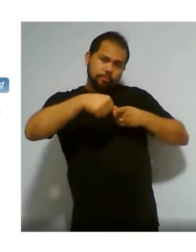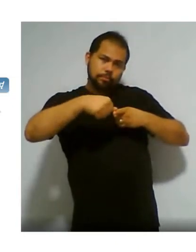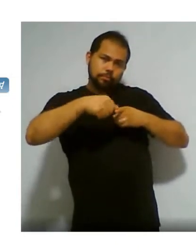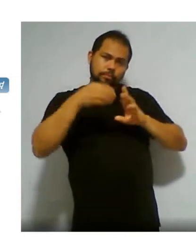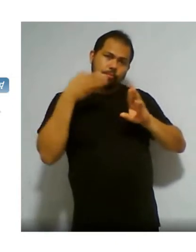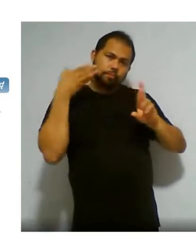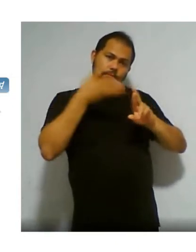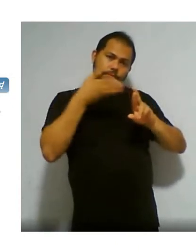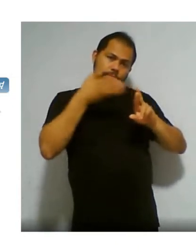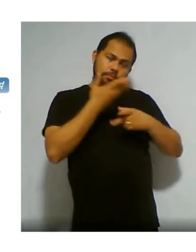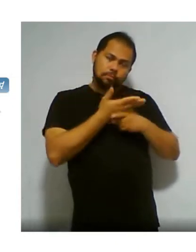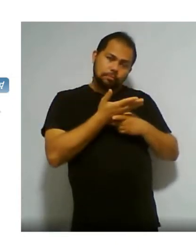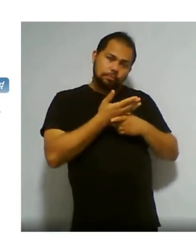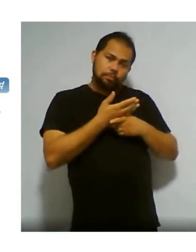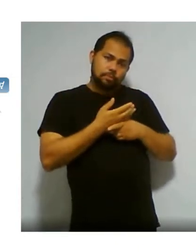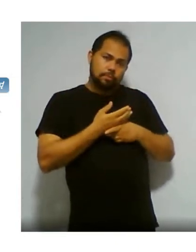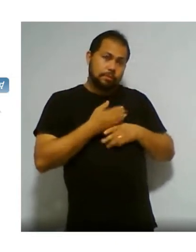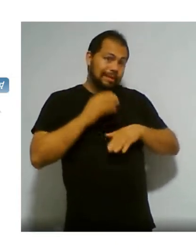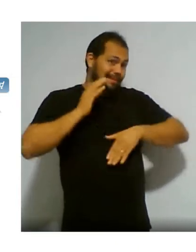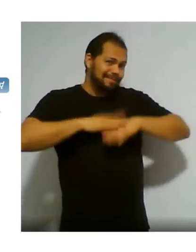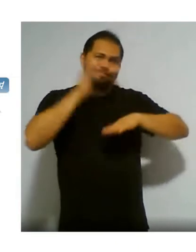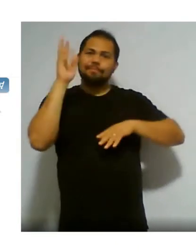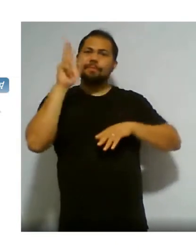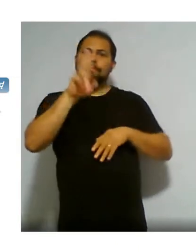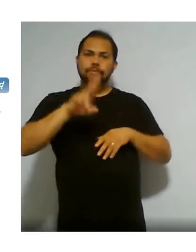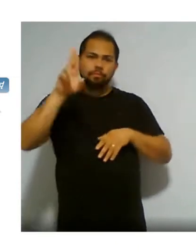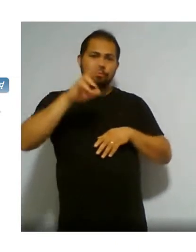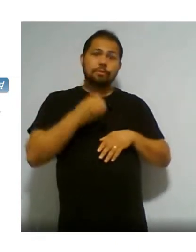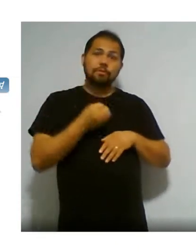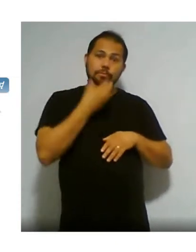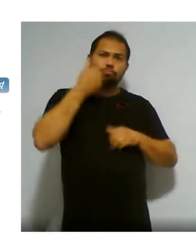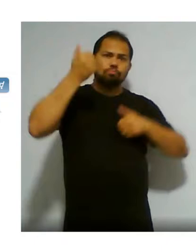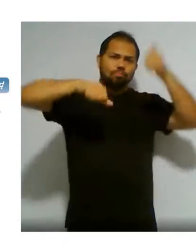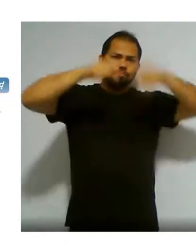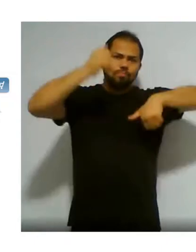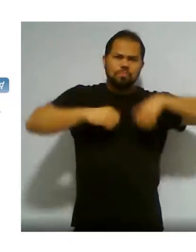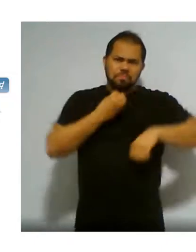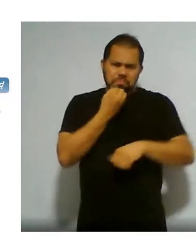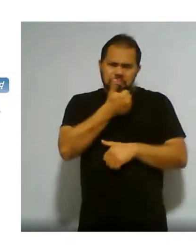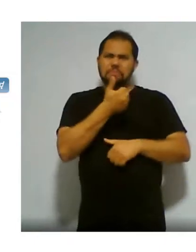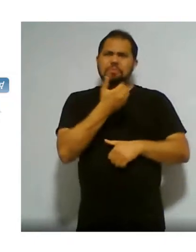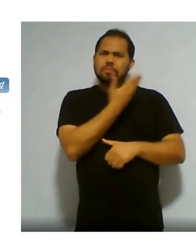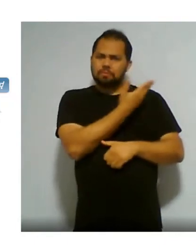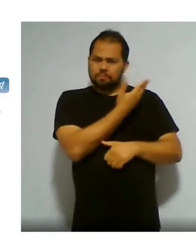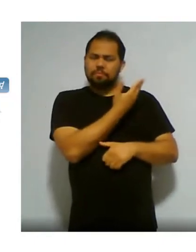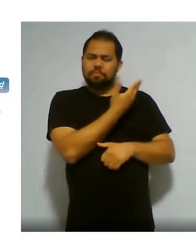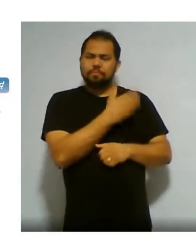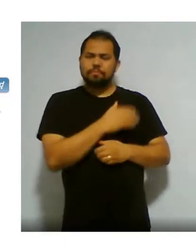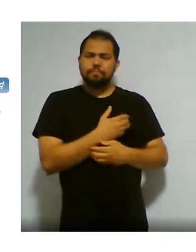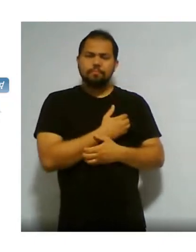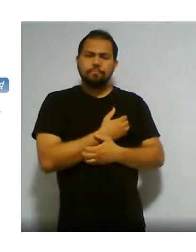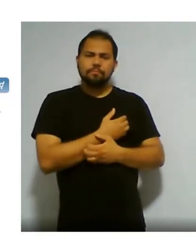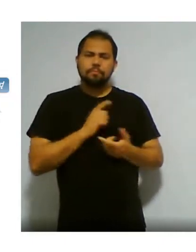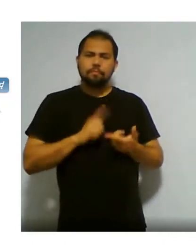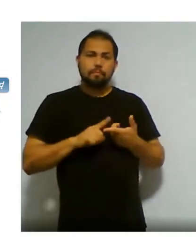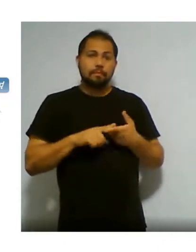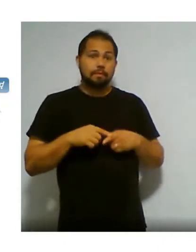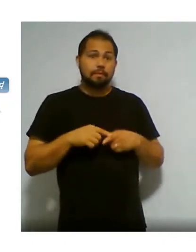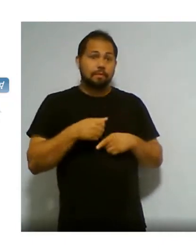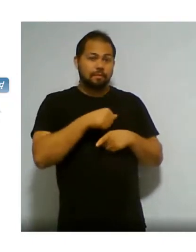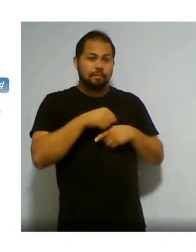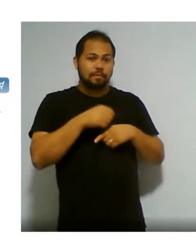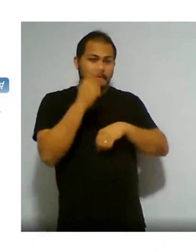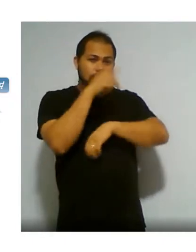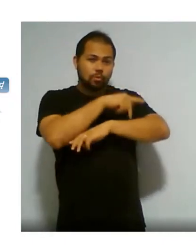pastas térmicas mais usadas e mais bem avaliadas no mundo. Tem outras, né? Tem várias. Ela é um polímero, ou seja, ela é um composto formado